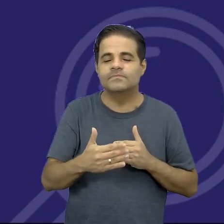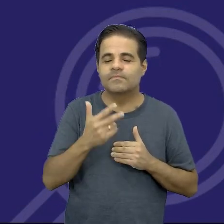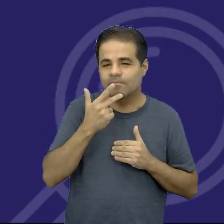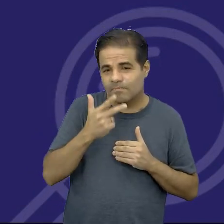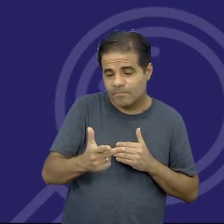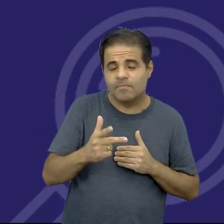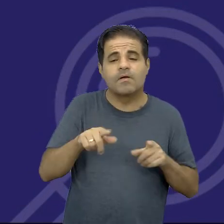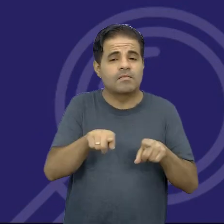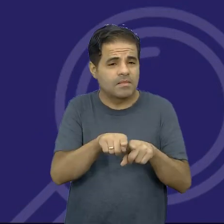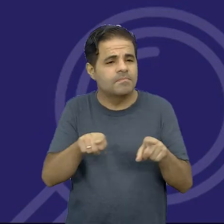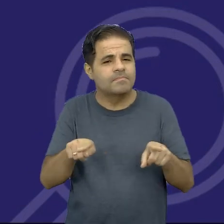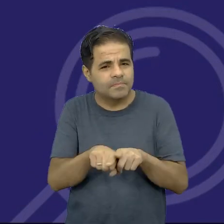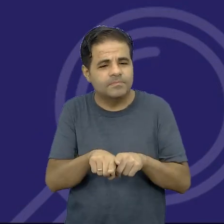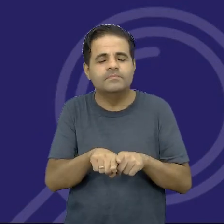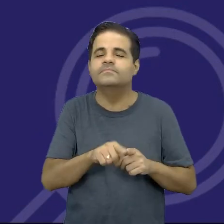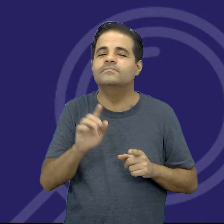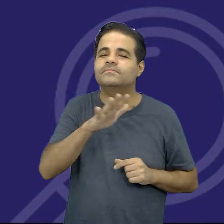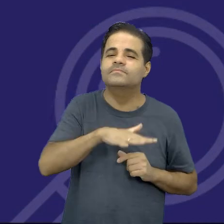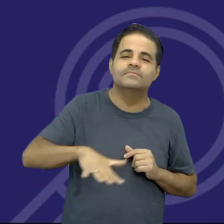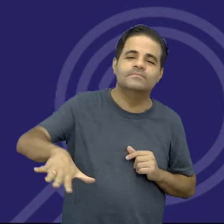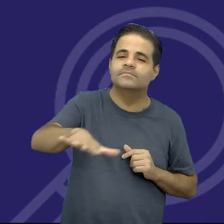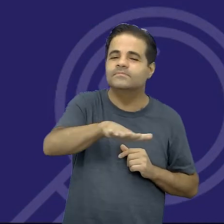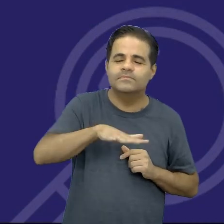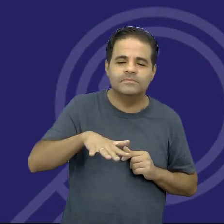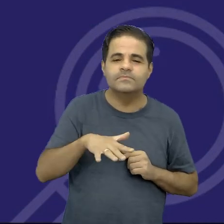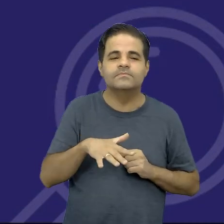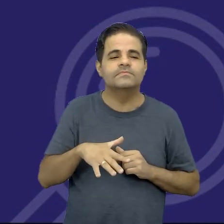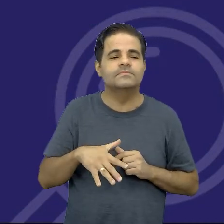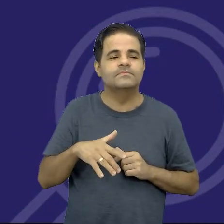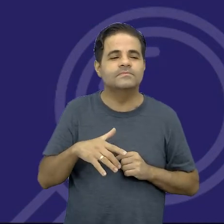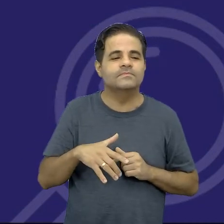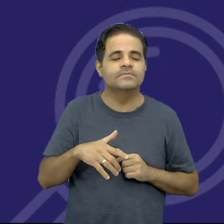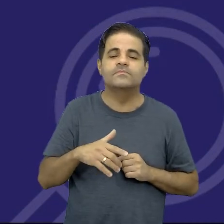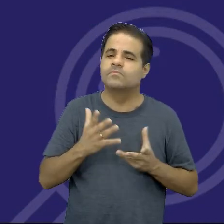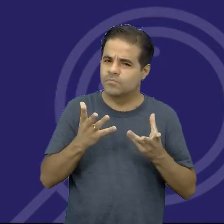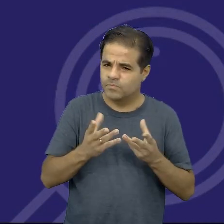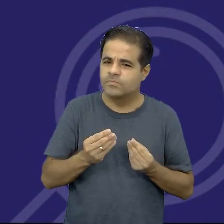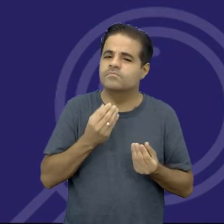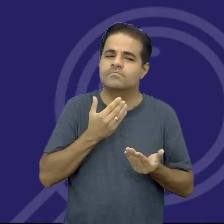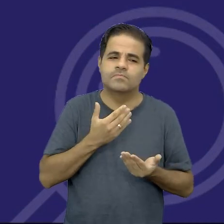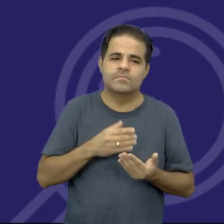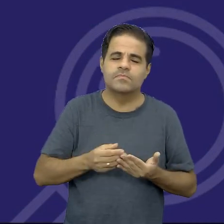Além disso, embora o corpo seja mole, muitos secretam um